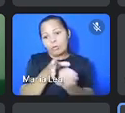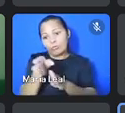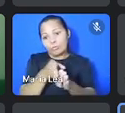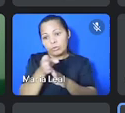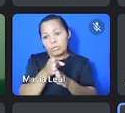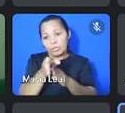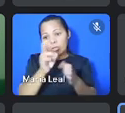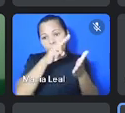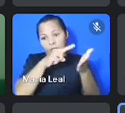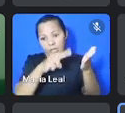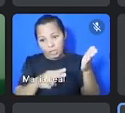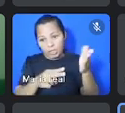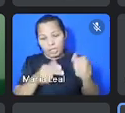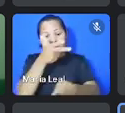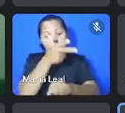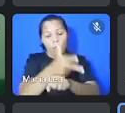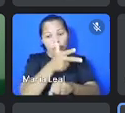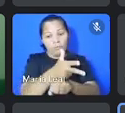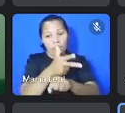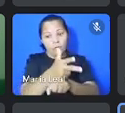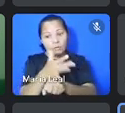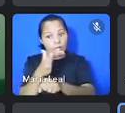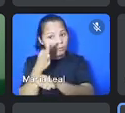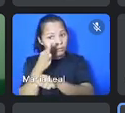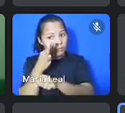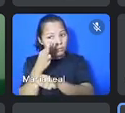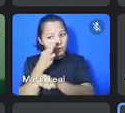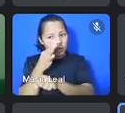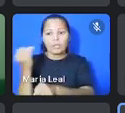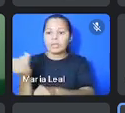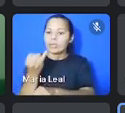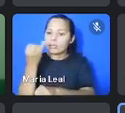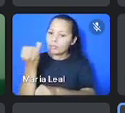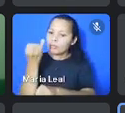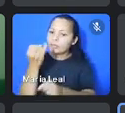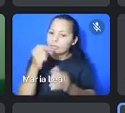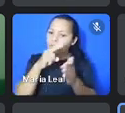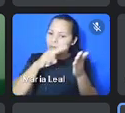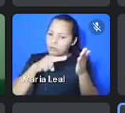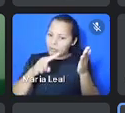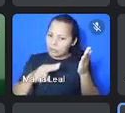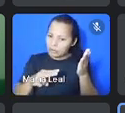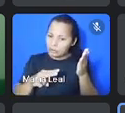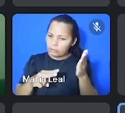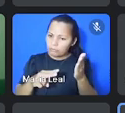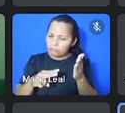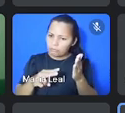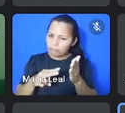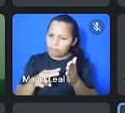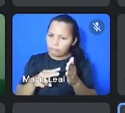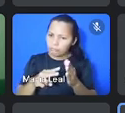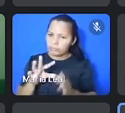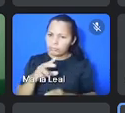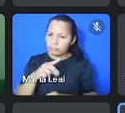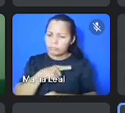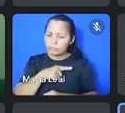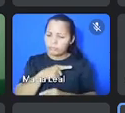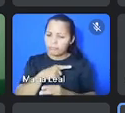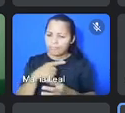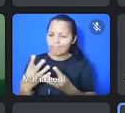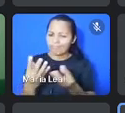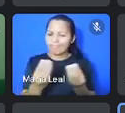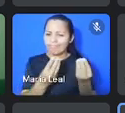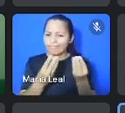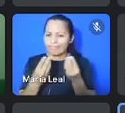o material. É importante a leitura do material e está muito rico. Todos os três materiais estão com